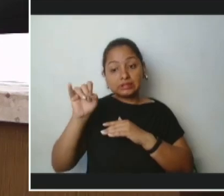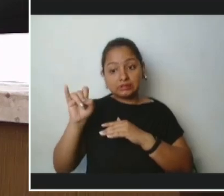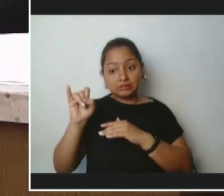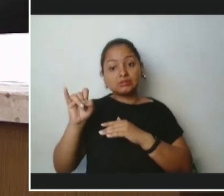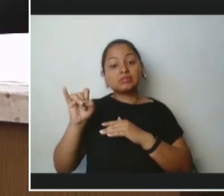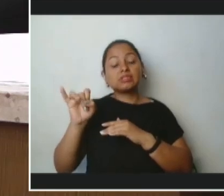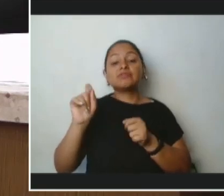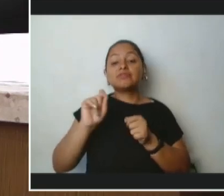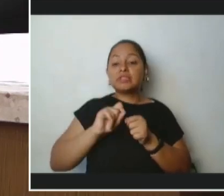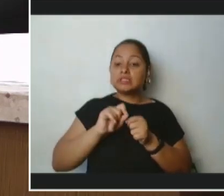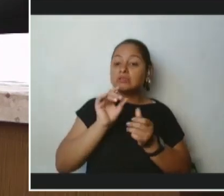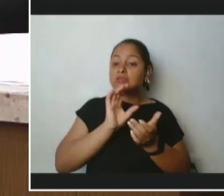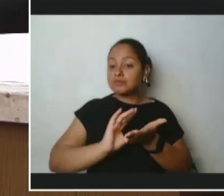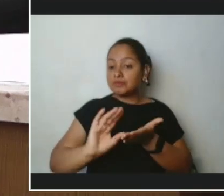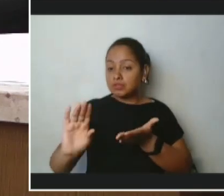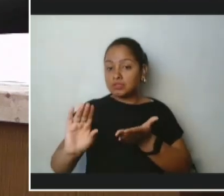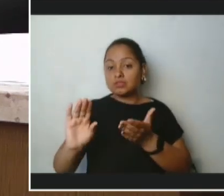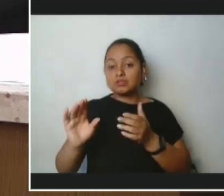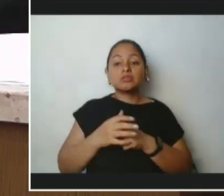própria mesmo.